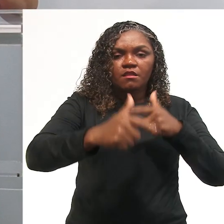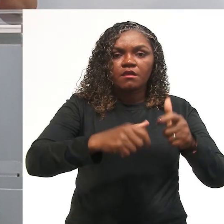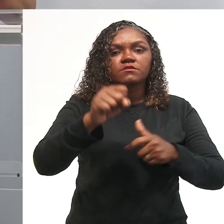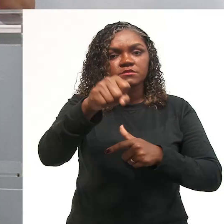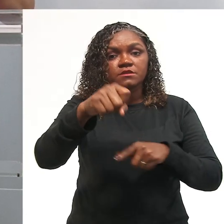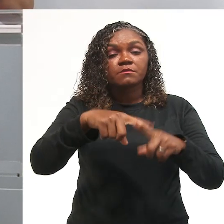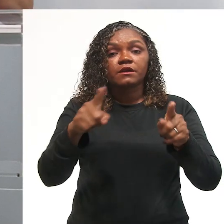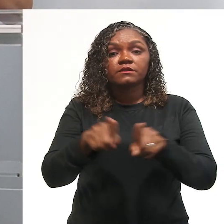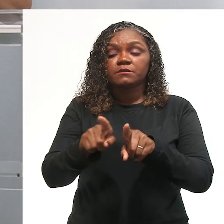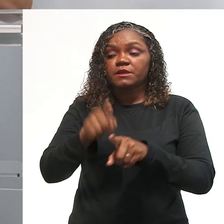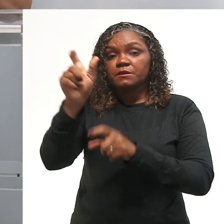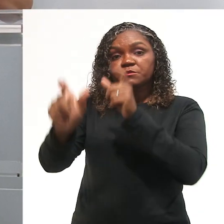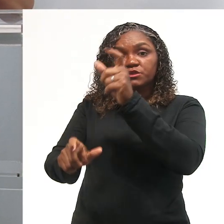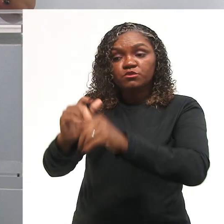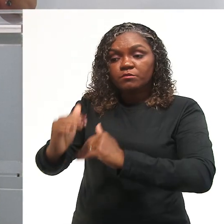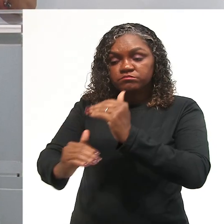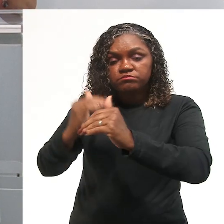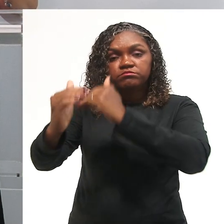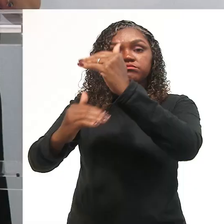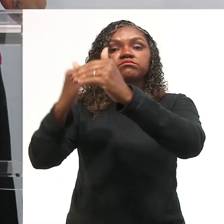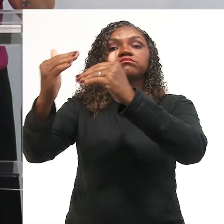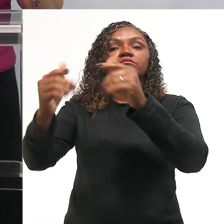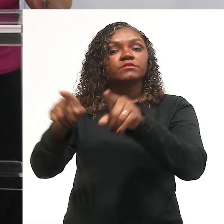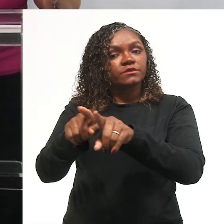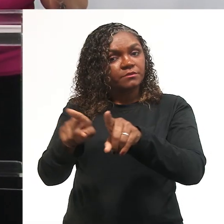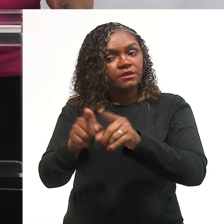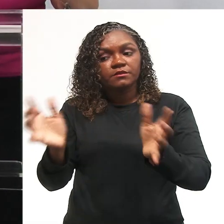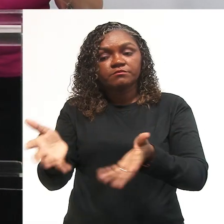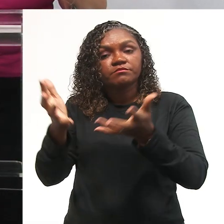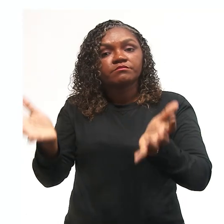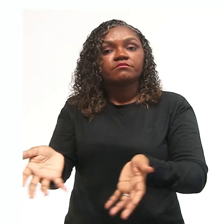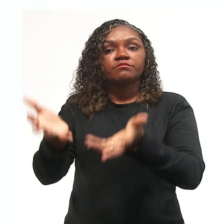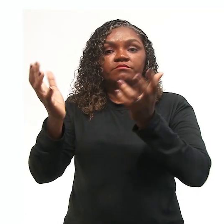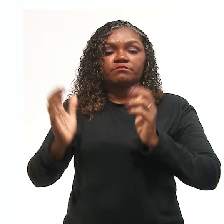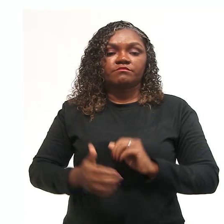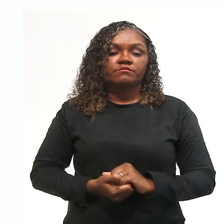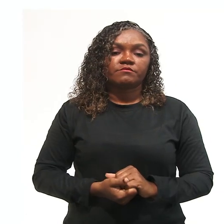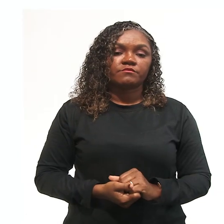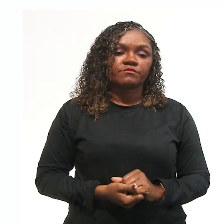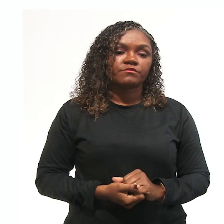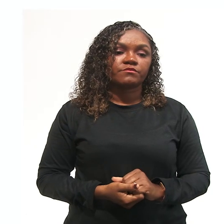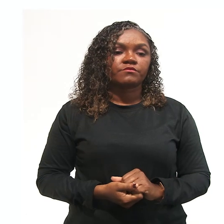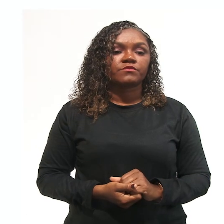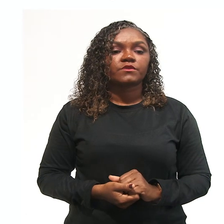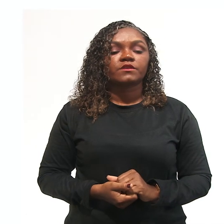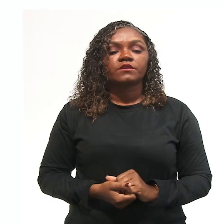na evolução daquela pessoa no mundo do trabalho, tá certo? Vamos